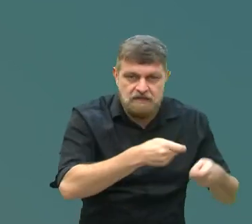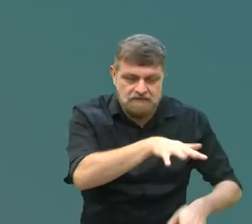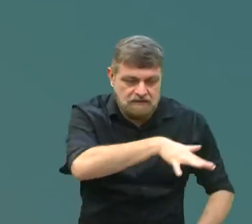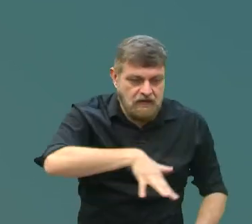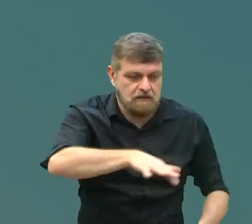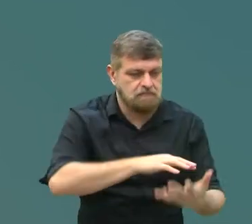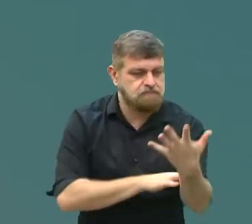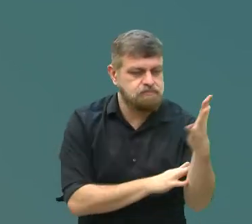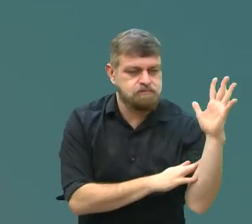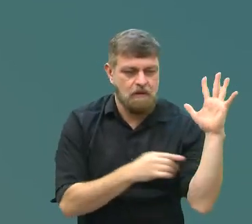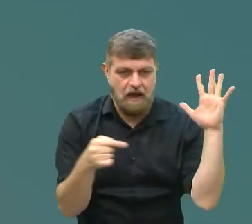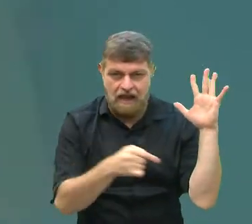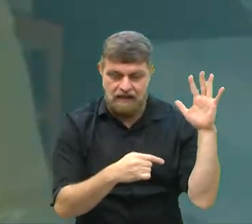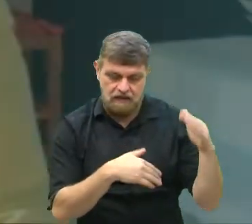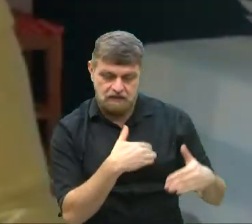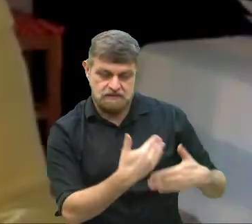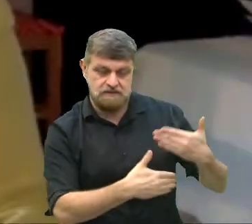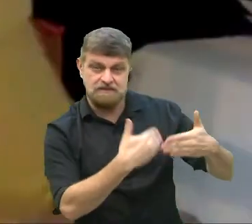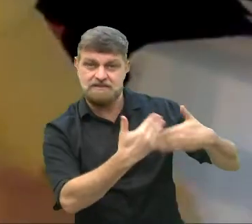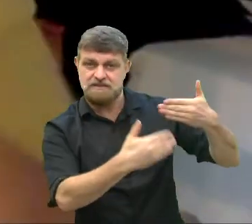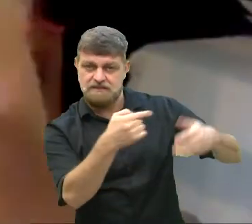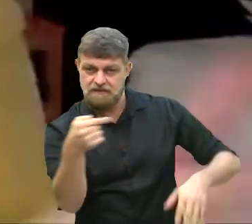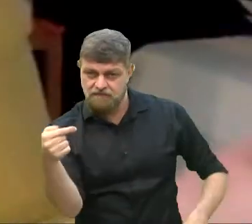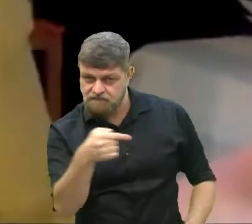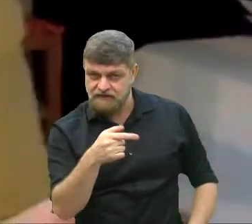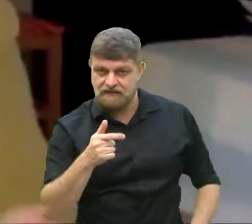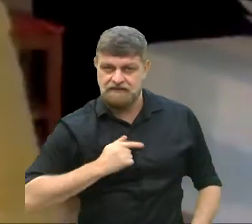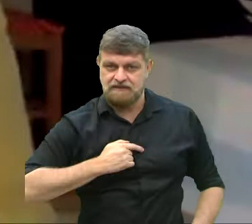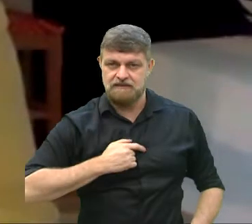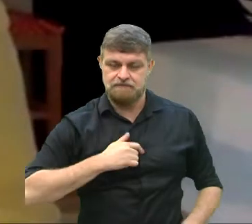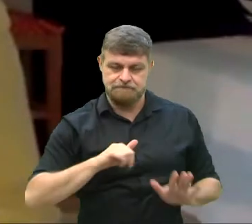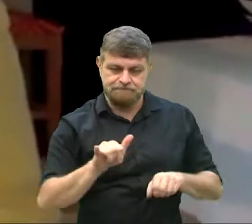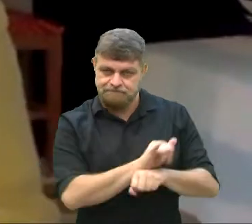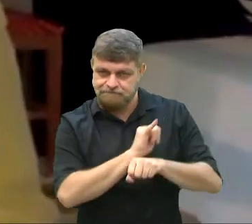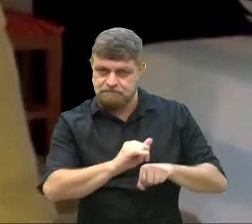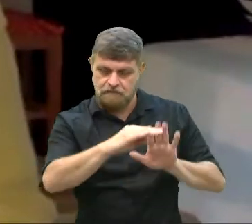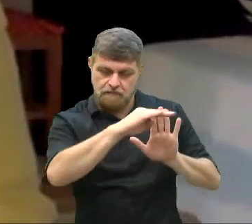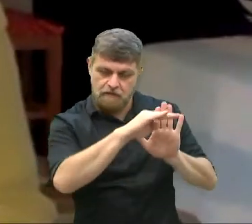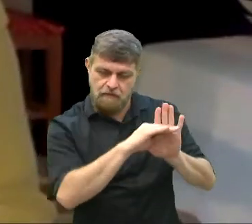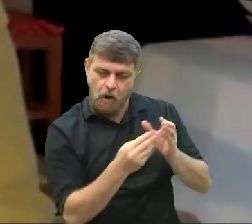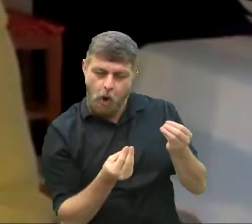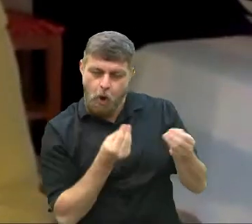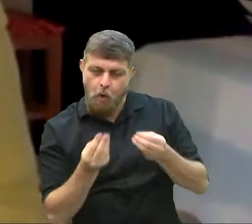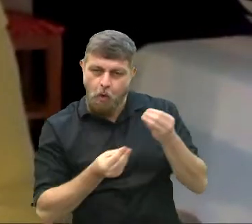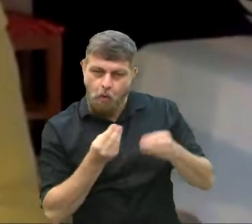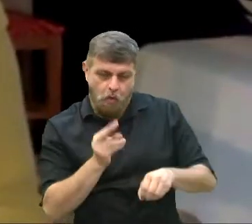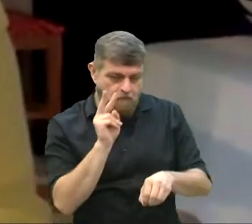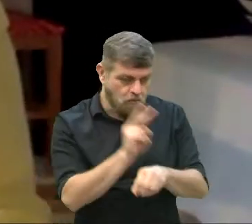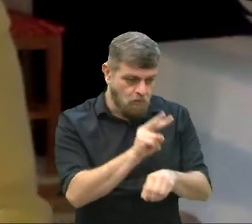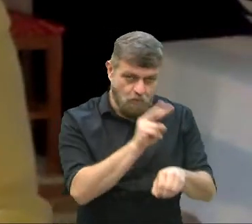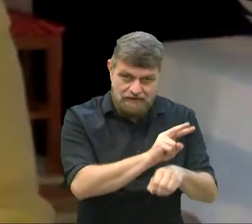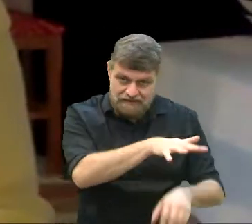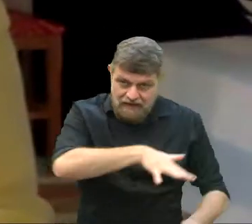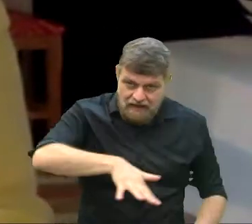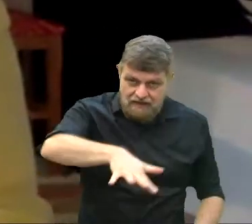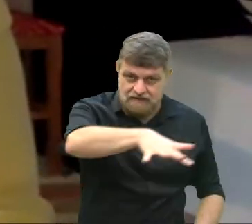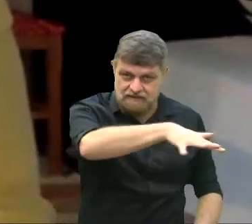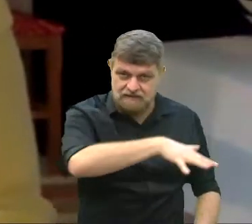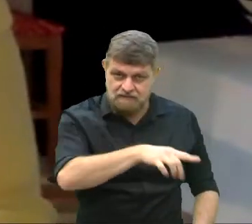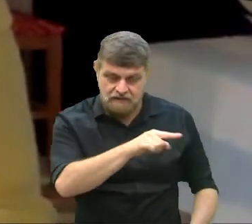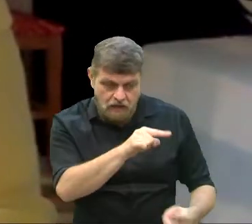você desenvolver todo um repertório, vamos dizer assim, de manejo dessas áreas para